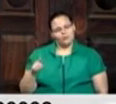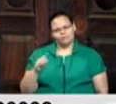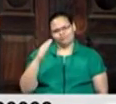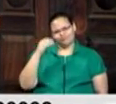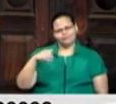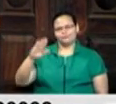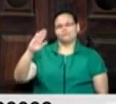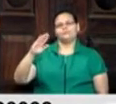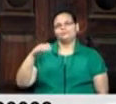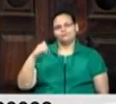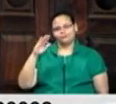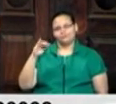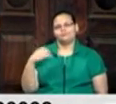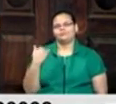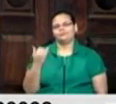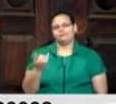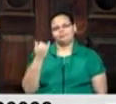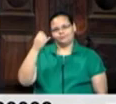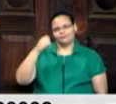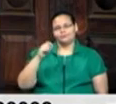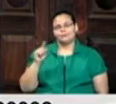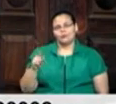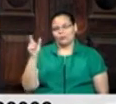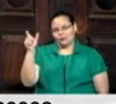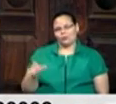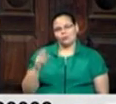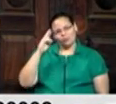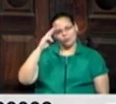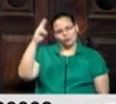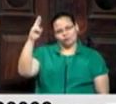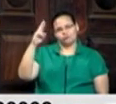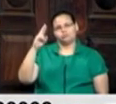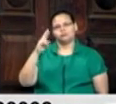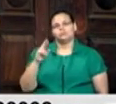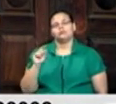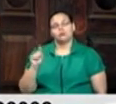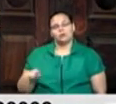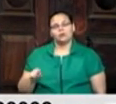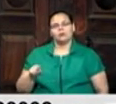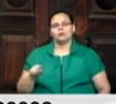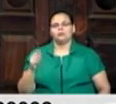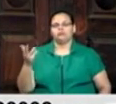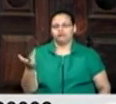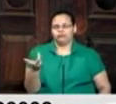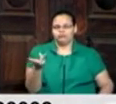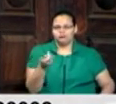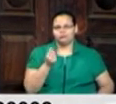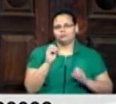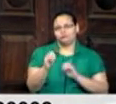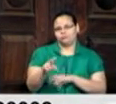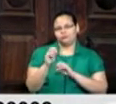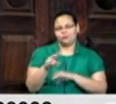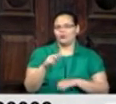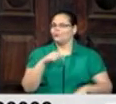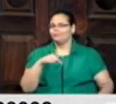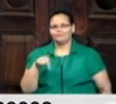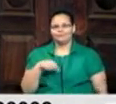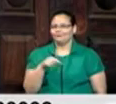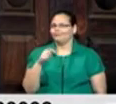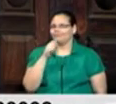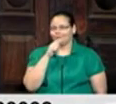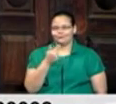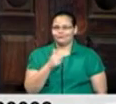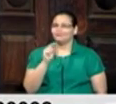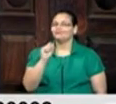ícone, o grande responsável pela qualidade da educação, nós simplesmente não temos o